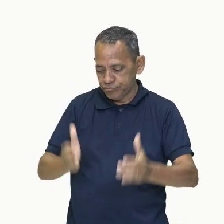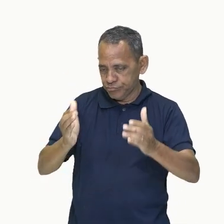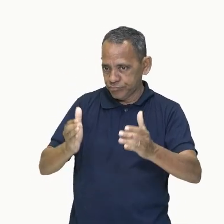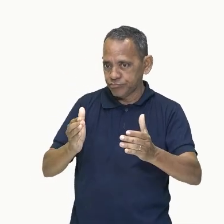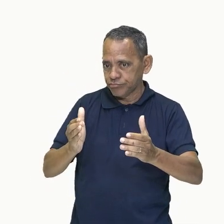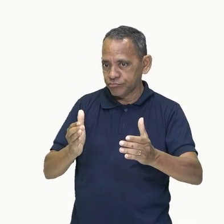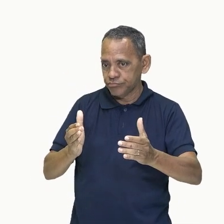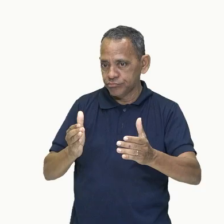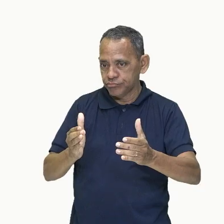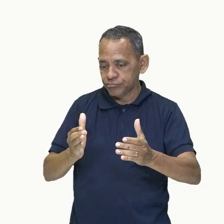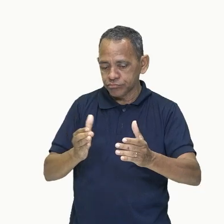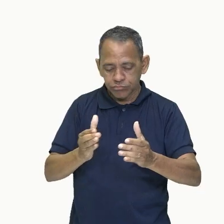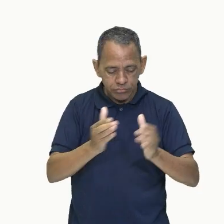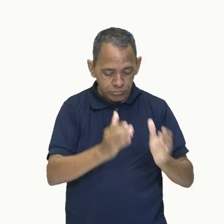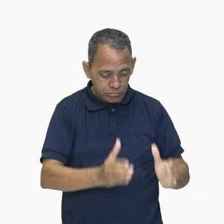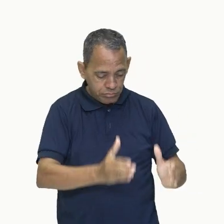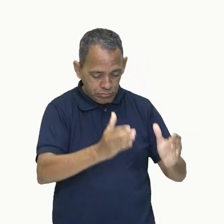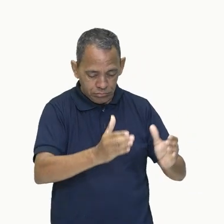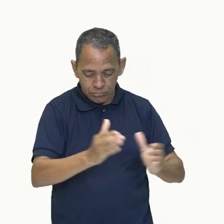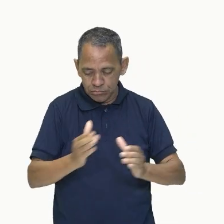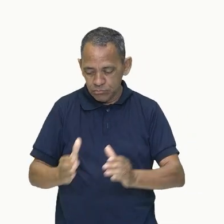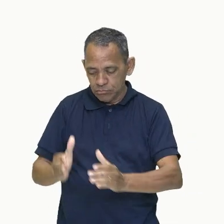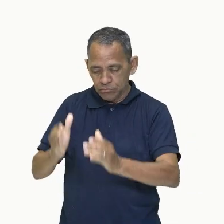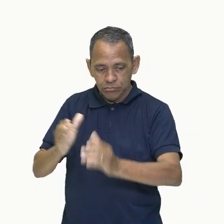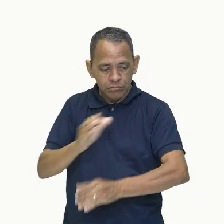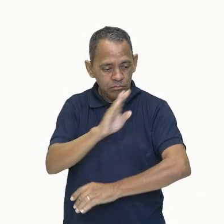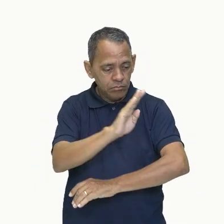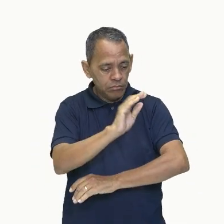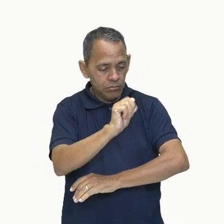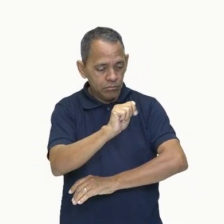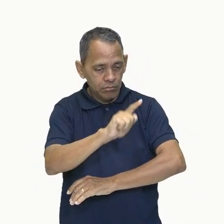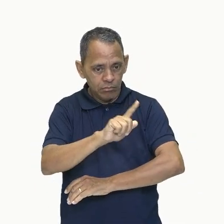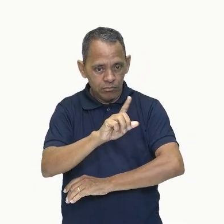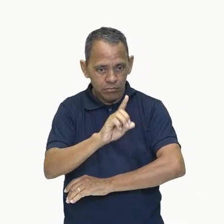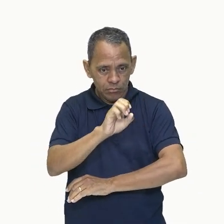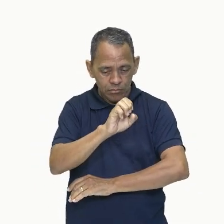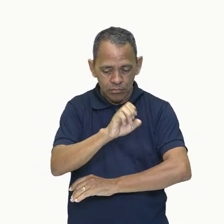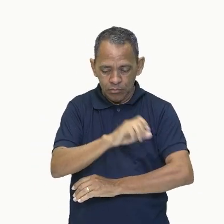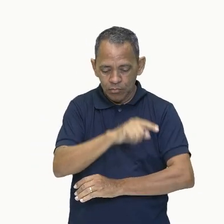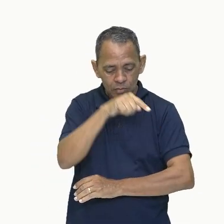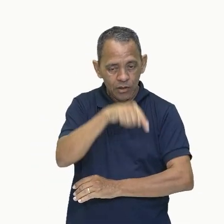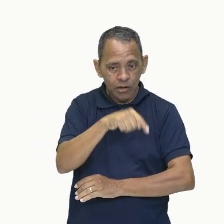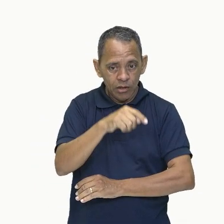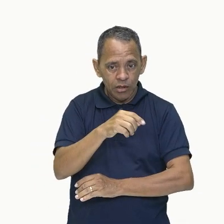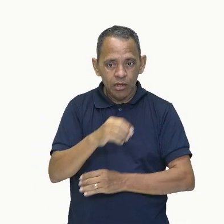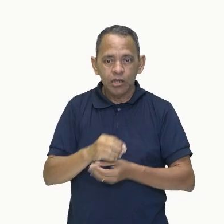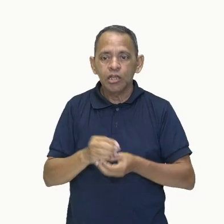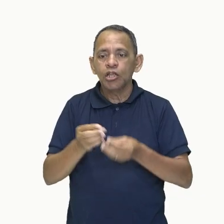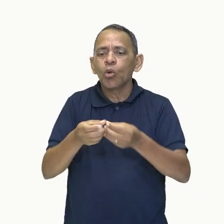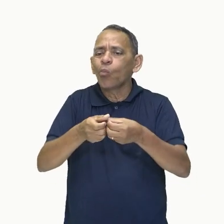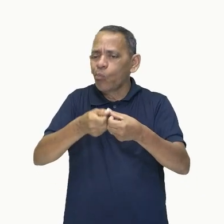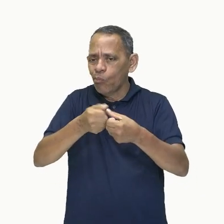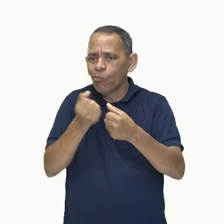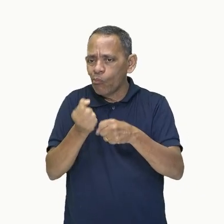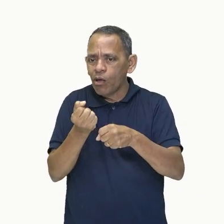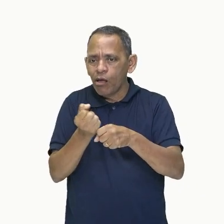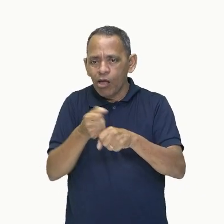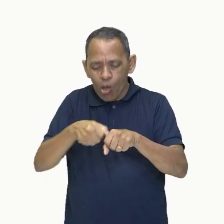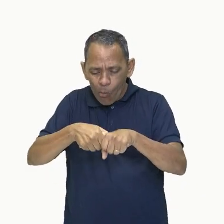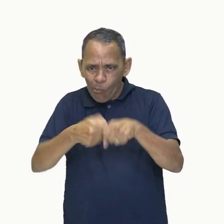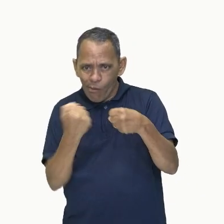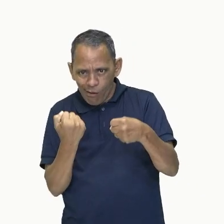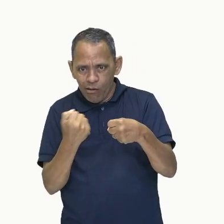e pega outro balde, tá? O que você vai fazer? Aqui você vai colocar um pedaço de pão, tá? Vai colocar um pedaço de